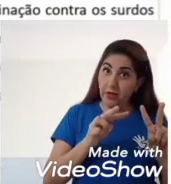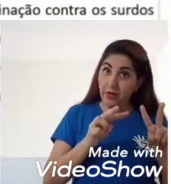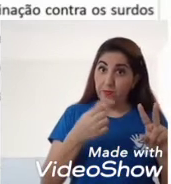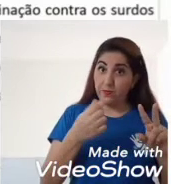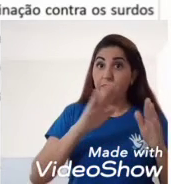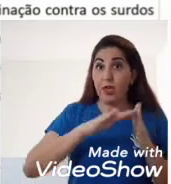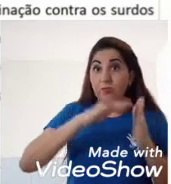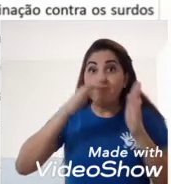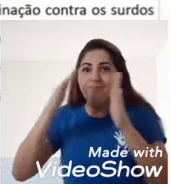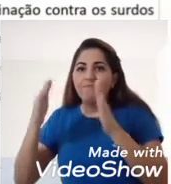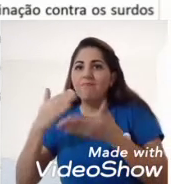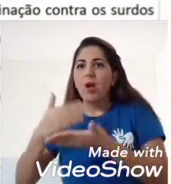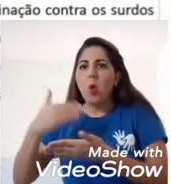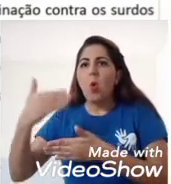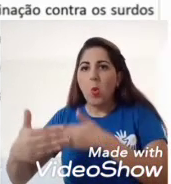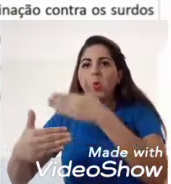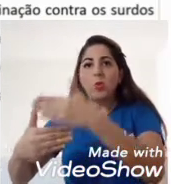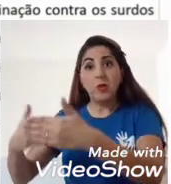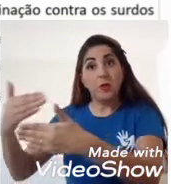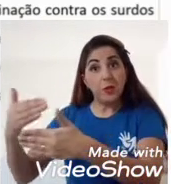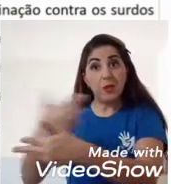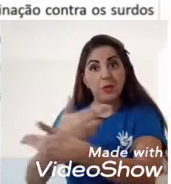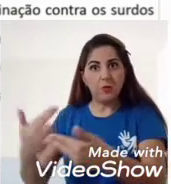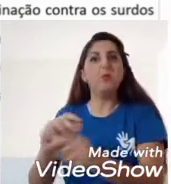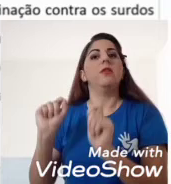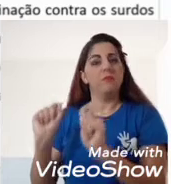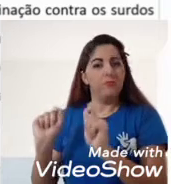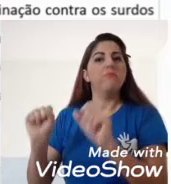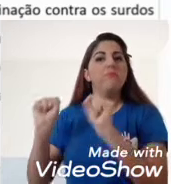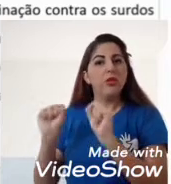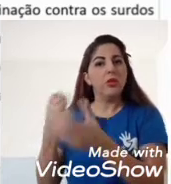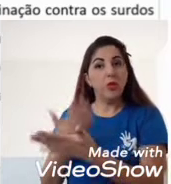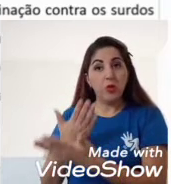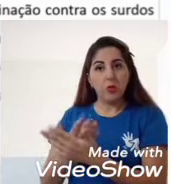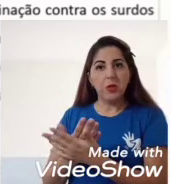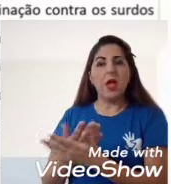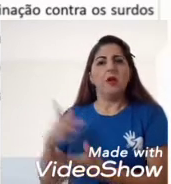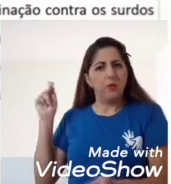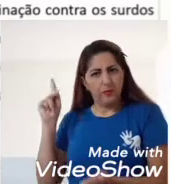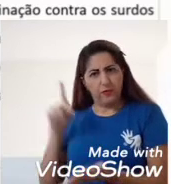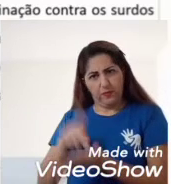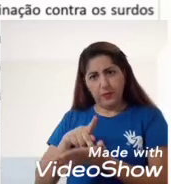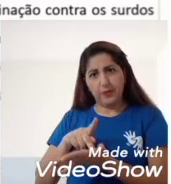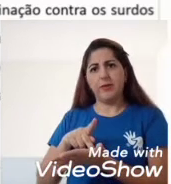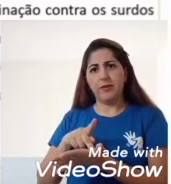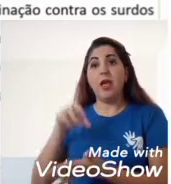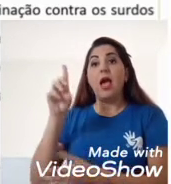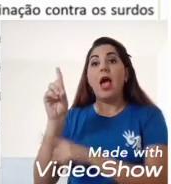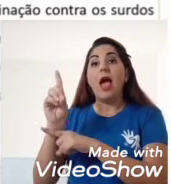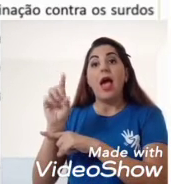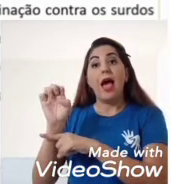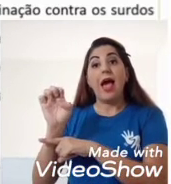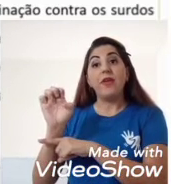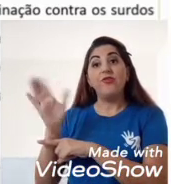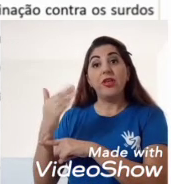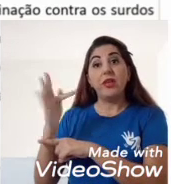aqui, ó, como se fosse consequência do fato de eles não poderem estudar, tá? De fato, ó gente, de fato